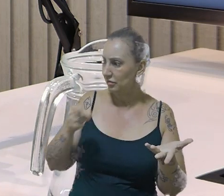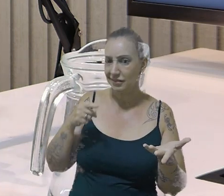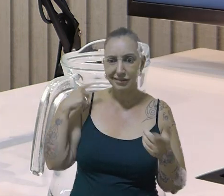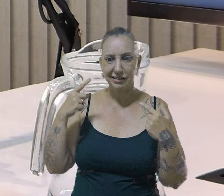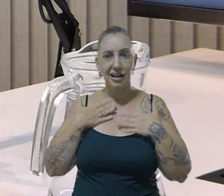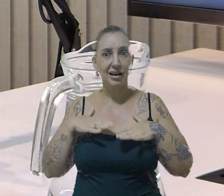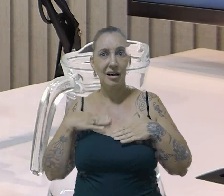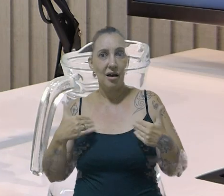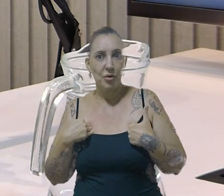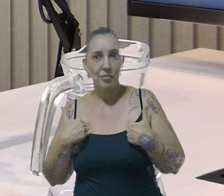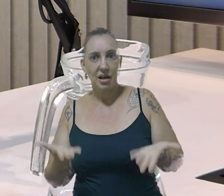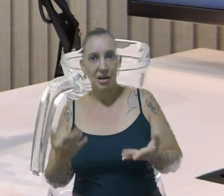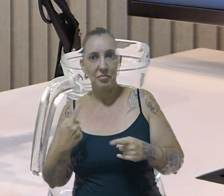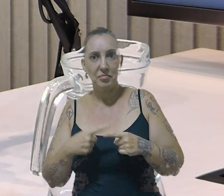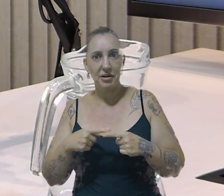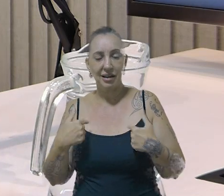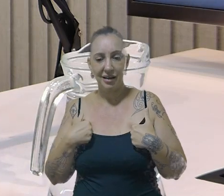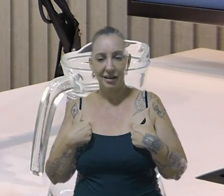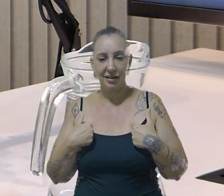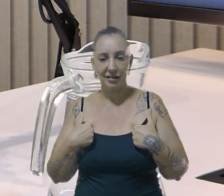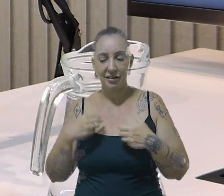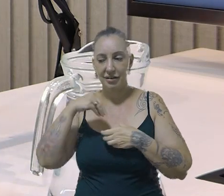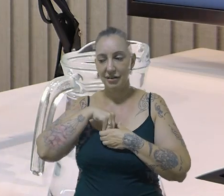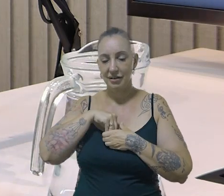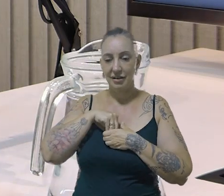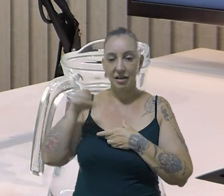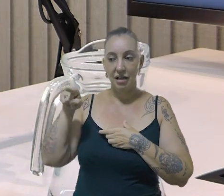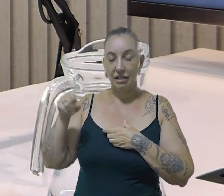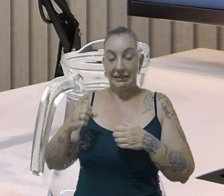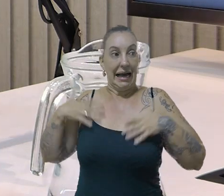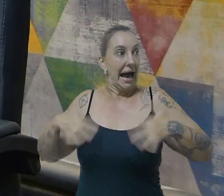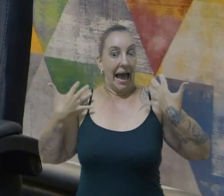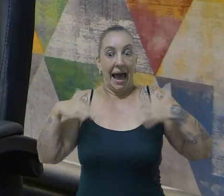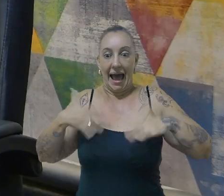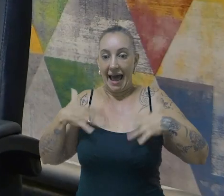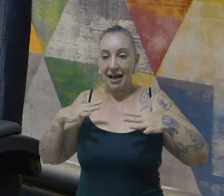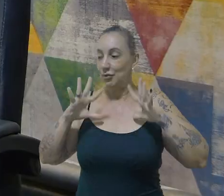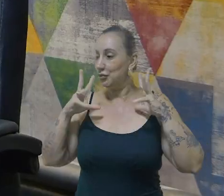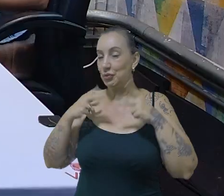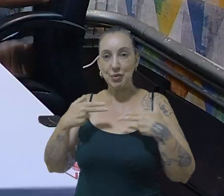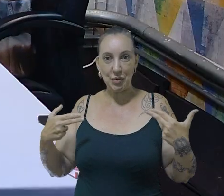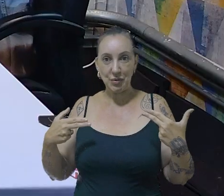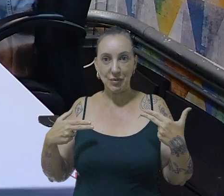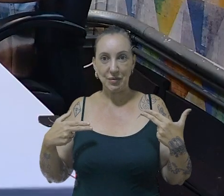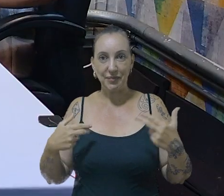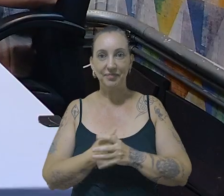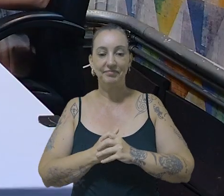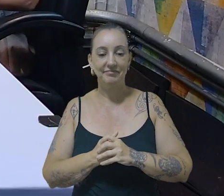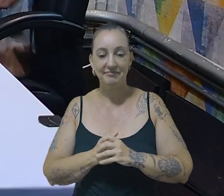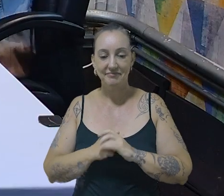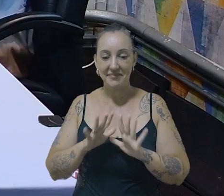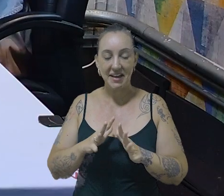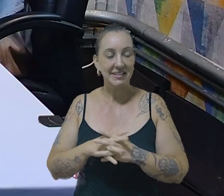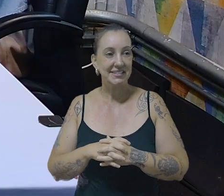tranquila por que que ela por dentro depois eu descobri que ela estava em Pânico Geral com tudo né mas todo mundo em pânico tava todo mundo